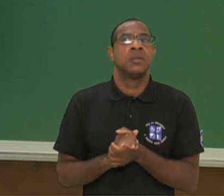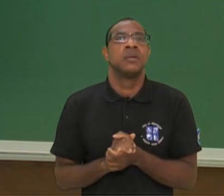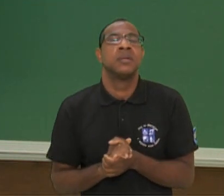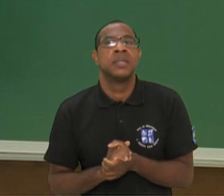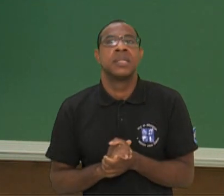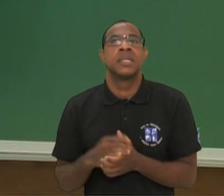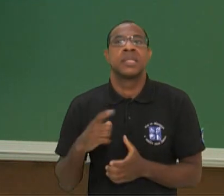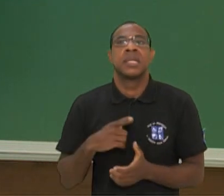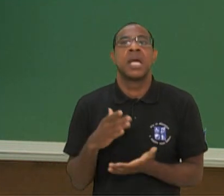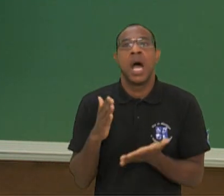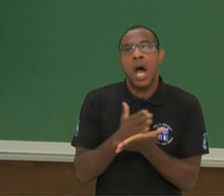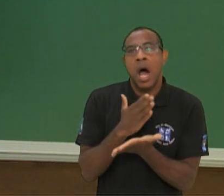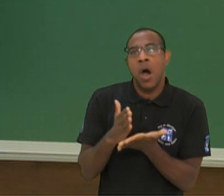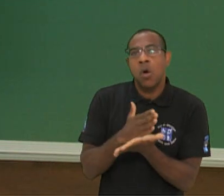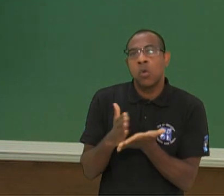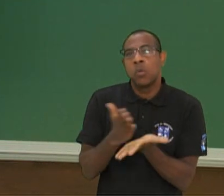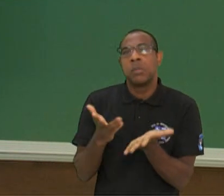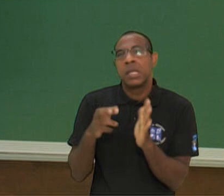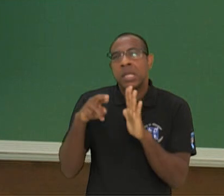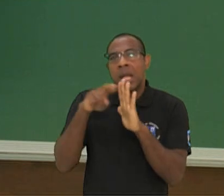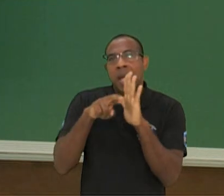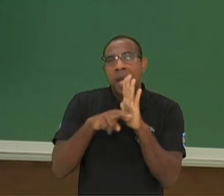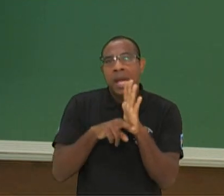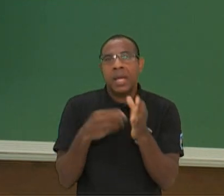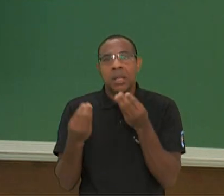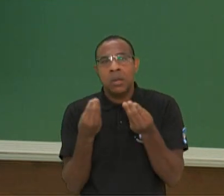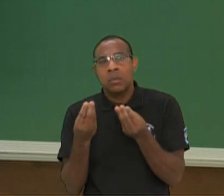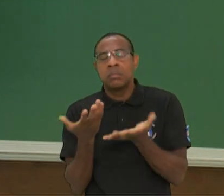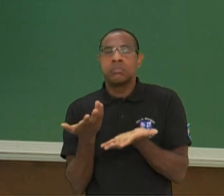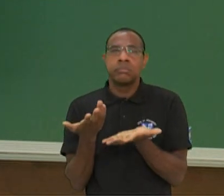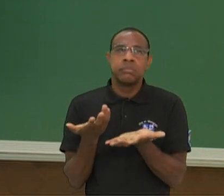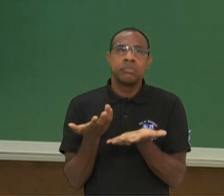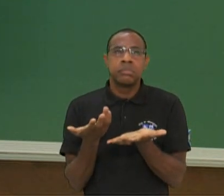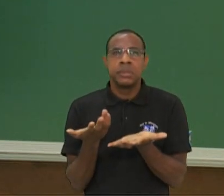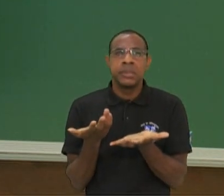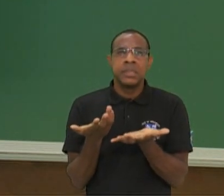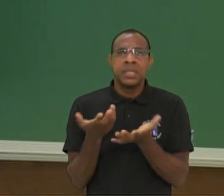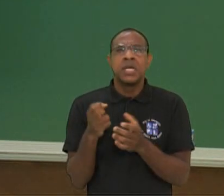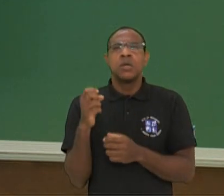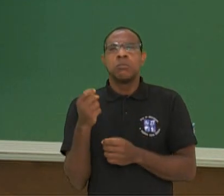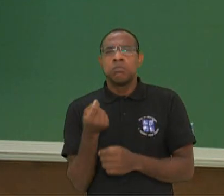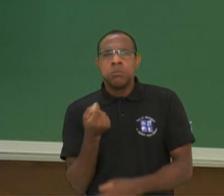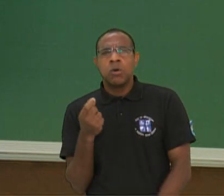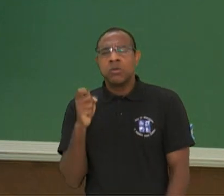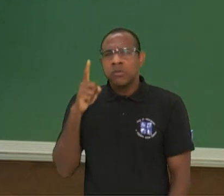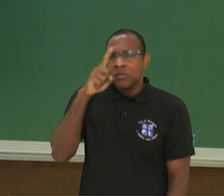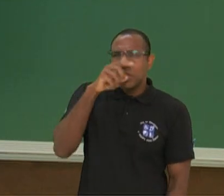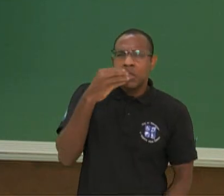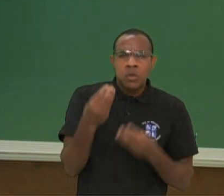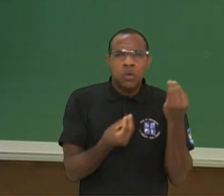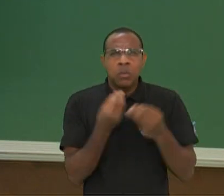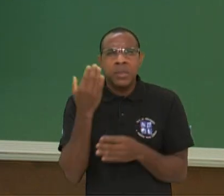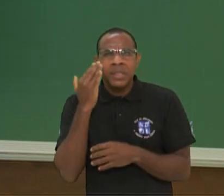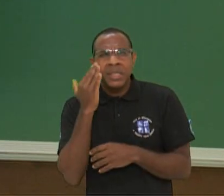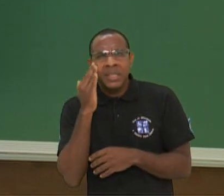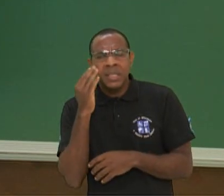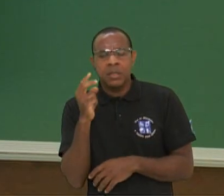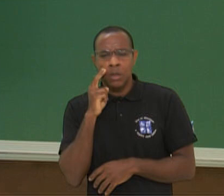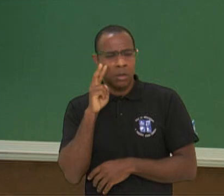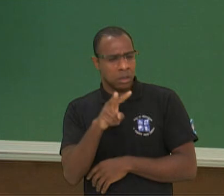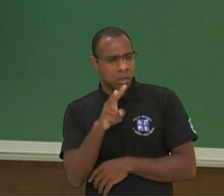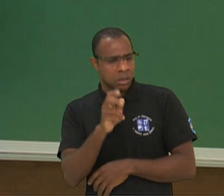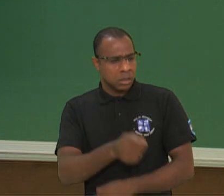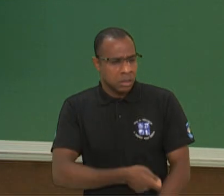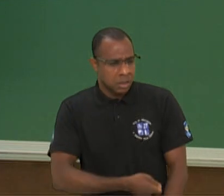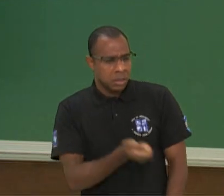algumas regras que, de certo modo, torna-se um pouco até difícil de entender quando você somente olha pela primeira vez